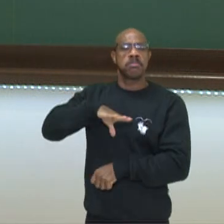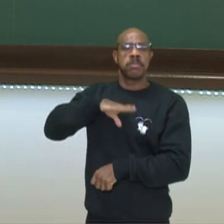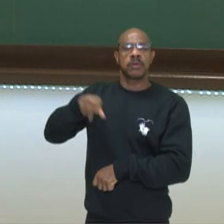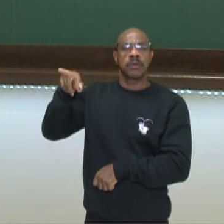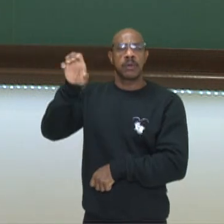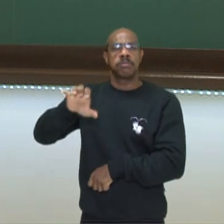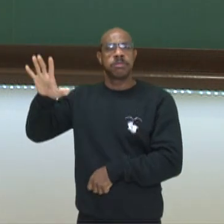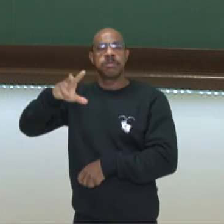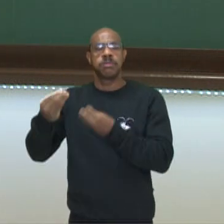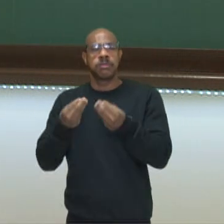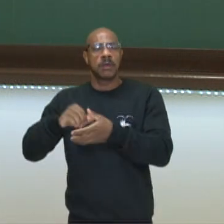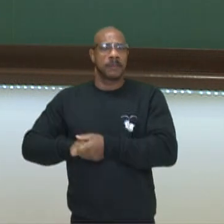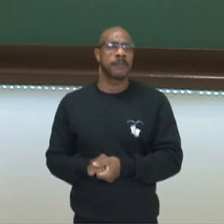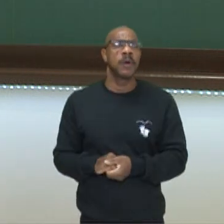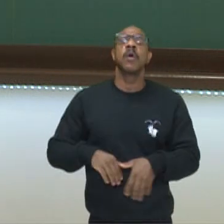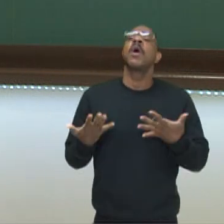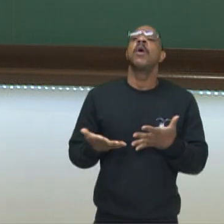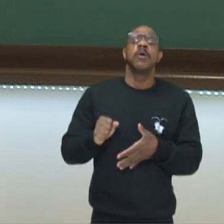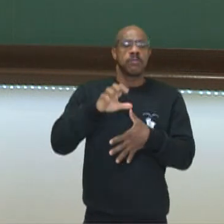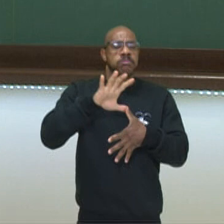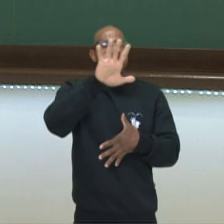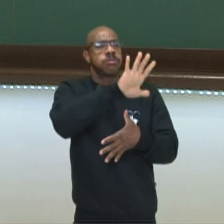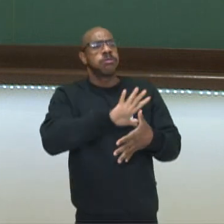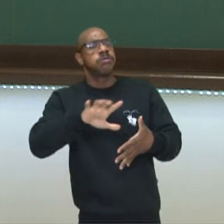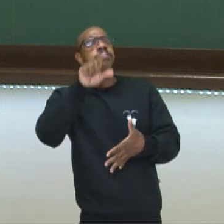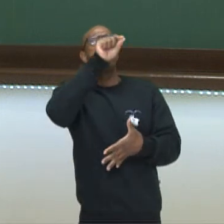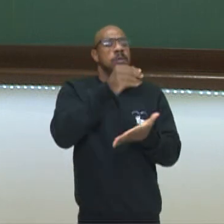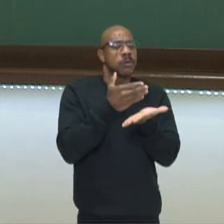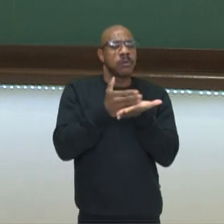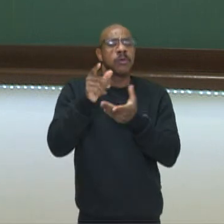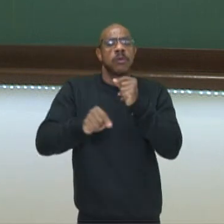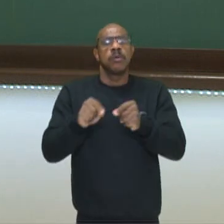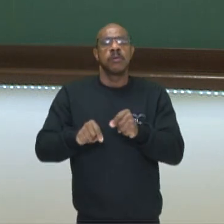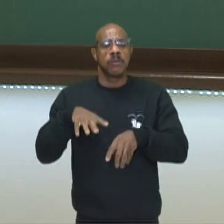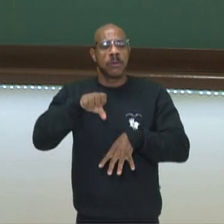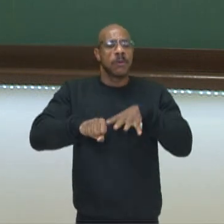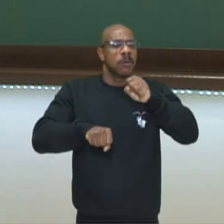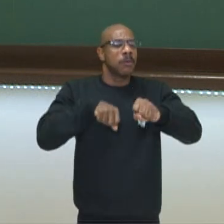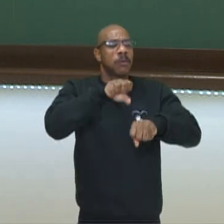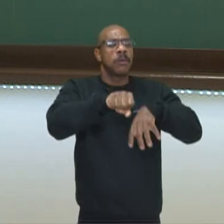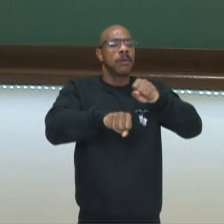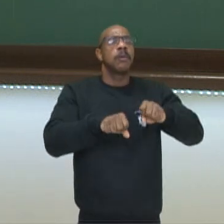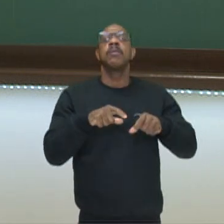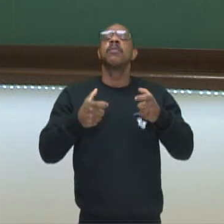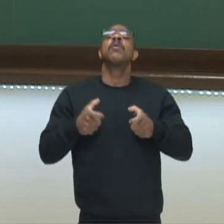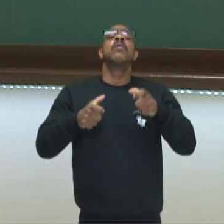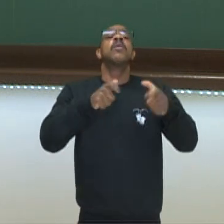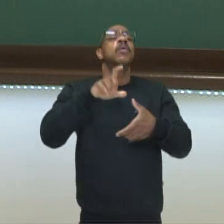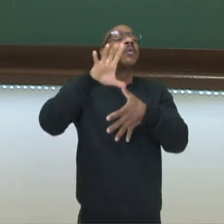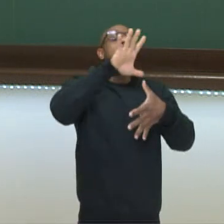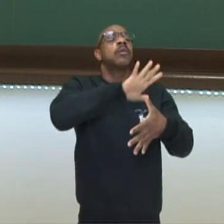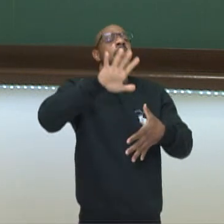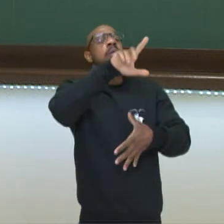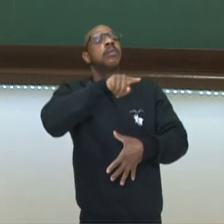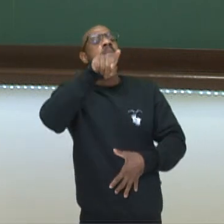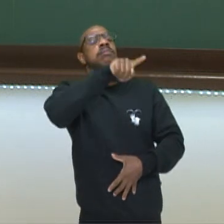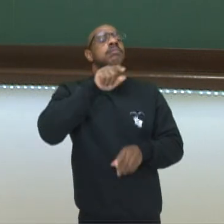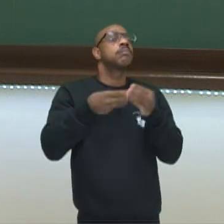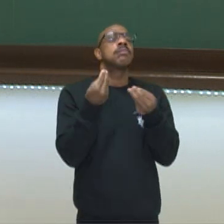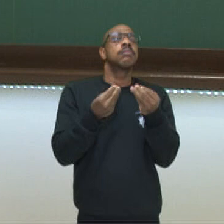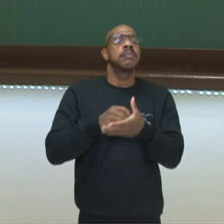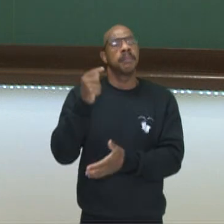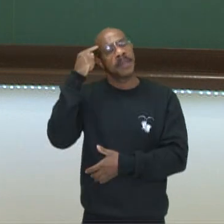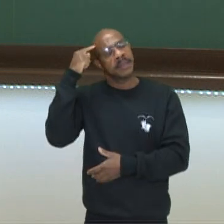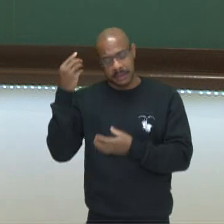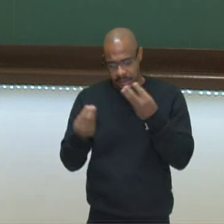que região da América do Norte se inicia o processo de colonização, Qual foi essa região?